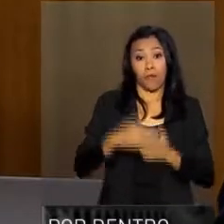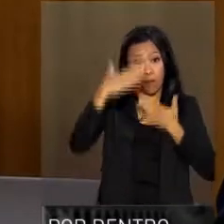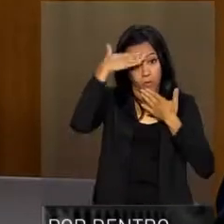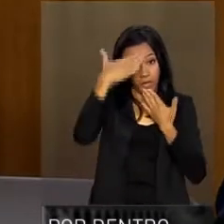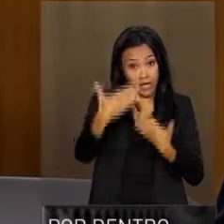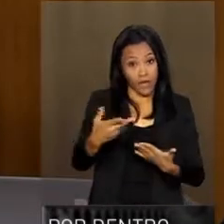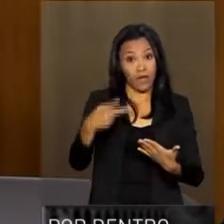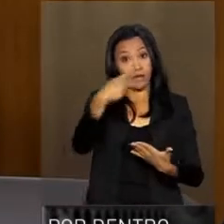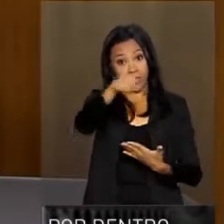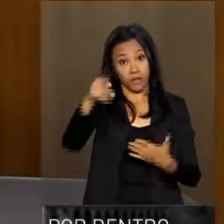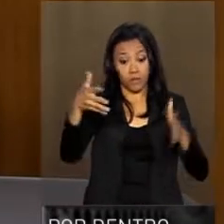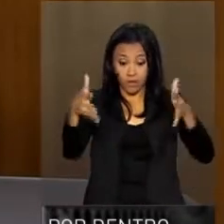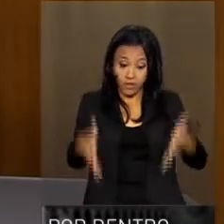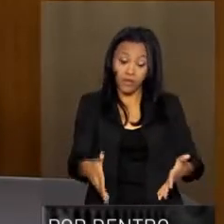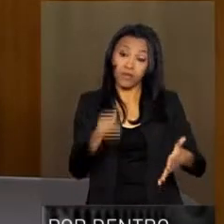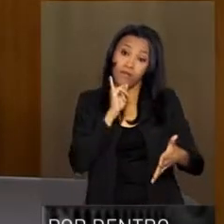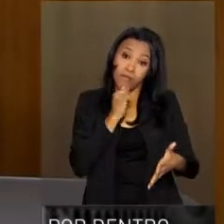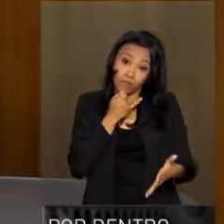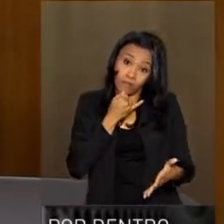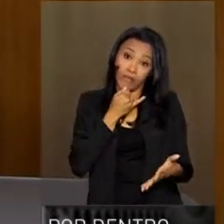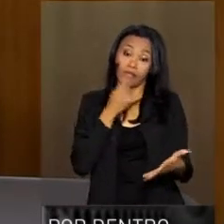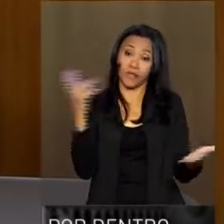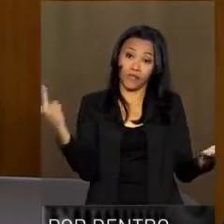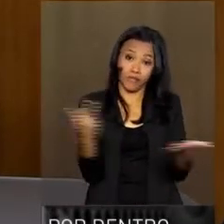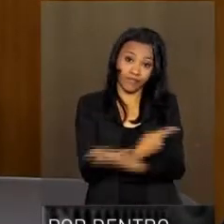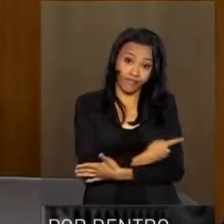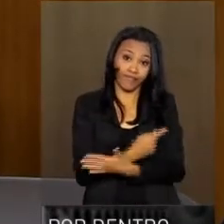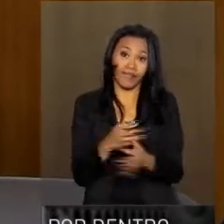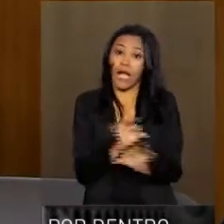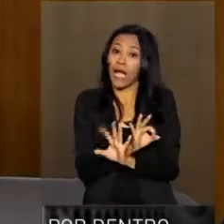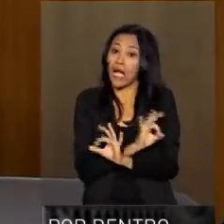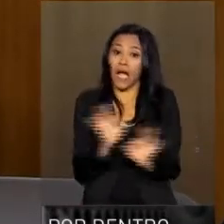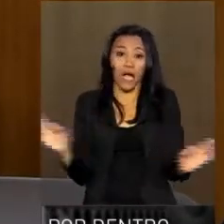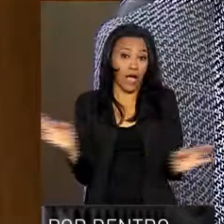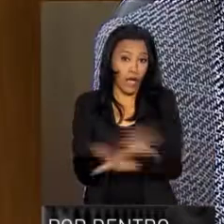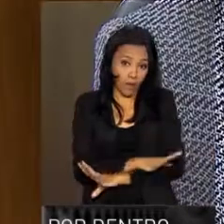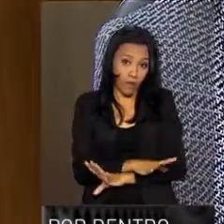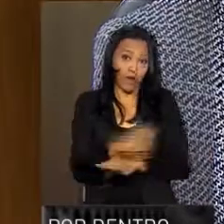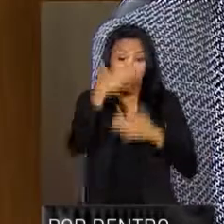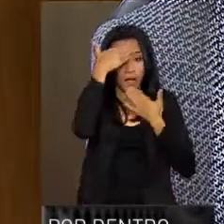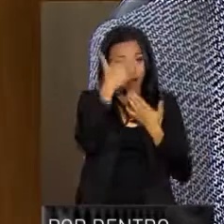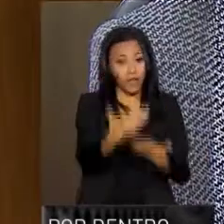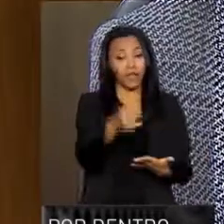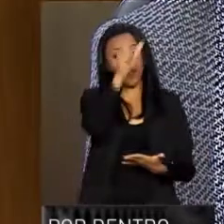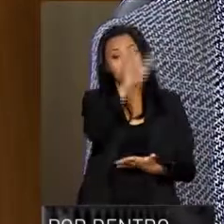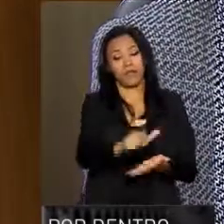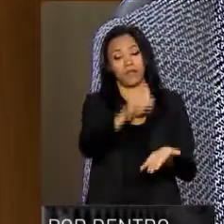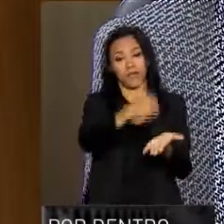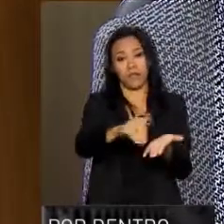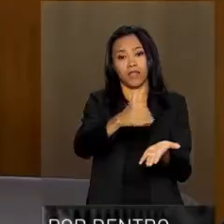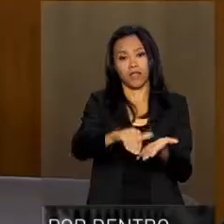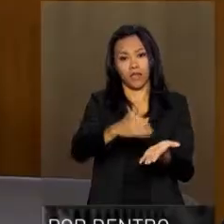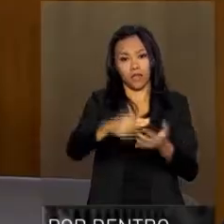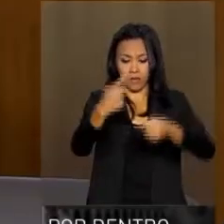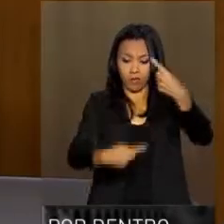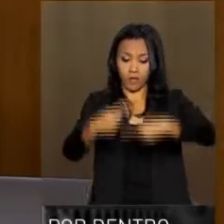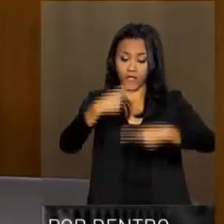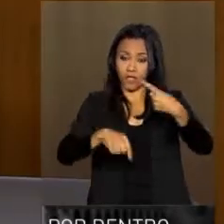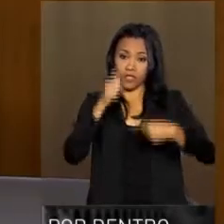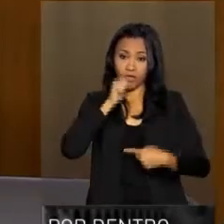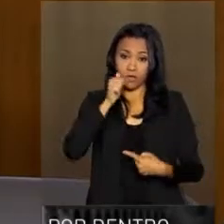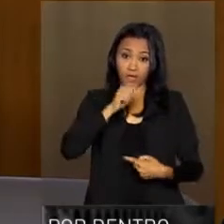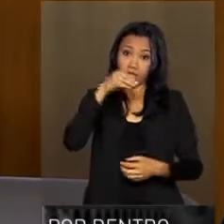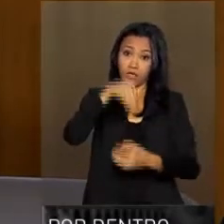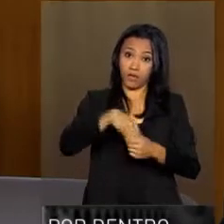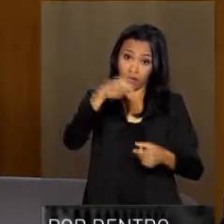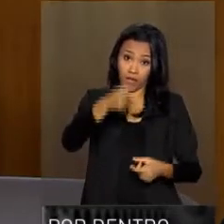participação em infelizmente nosso tempo acabou eu agradeço a presença da secretária fátima pelaes da secretaria de políticas para as mulheres da presidência da república